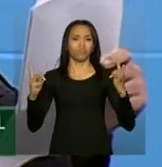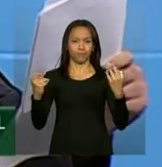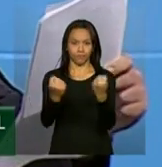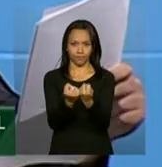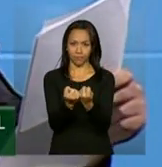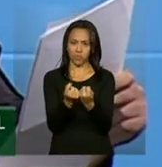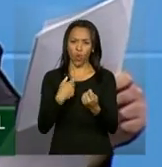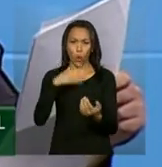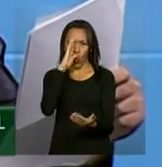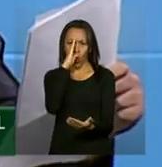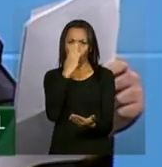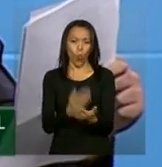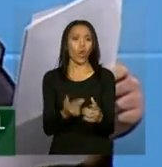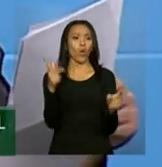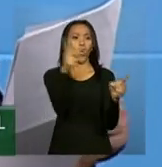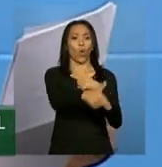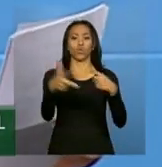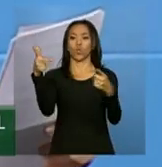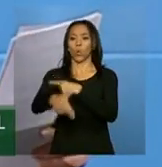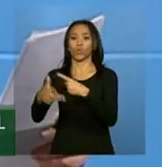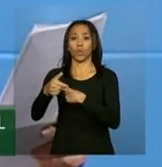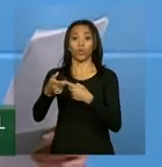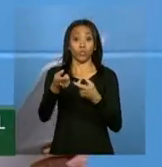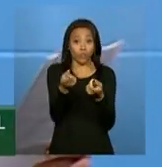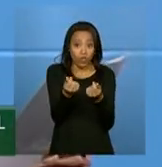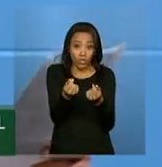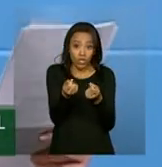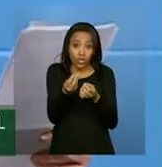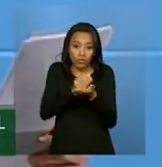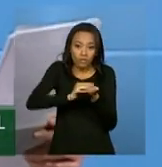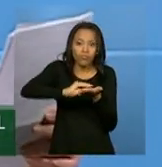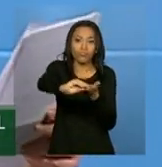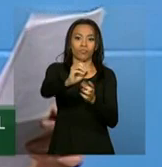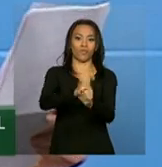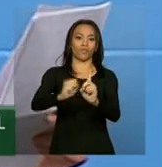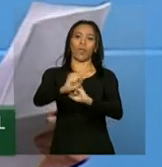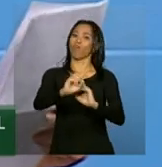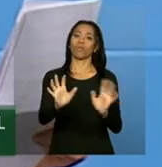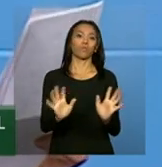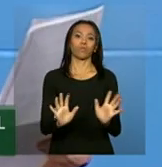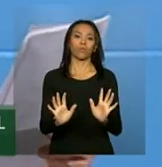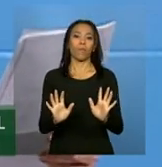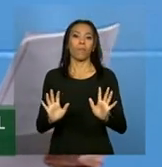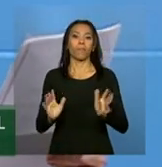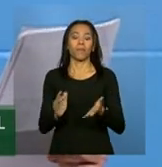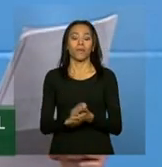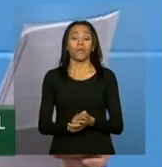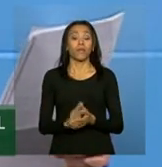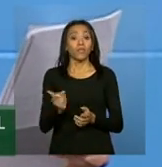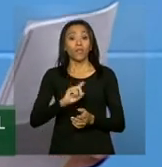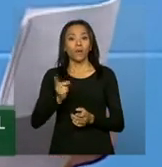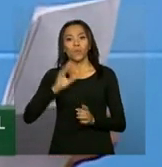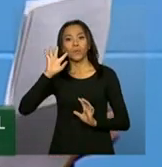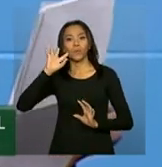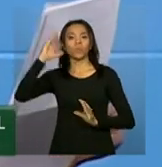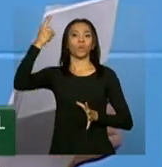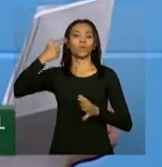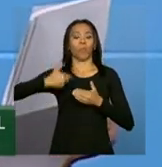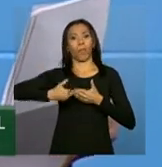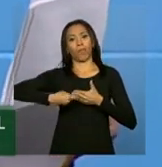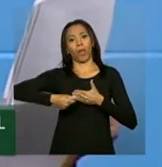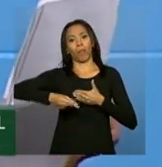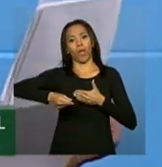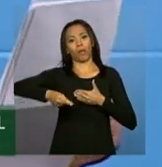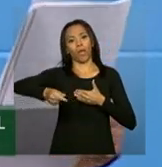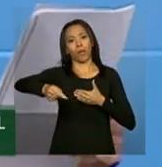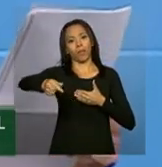no corte de gastos sociais como um caminho para sair da crise. Não existe solução de longo prazo sem uma